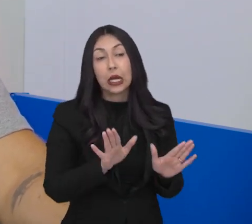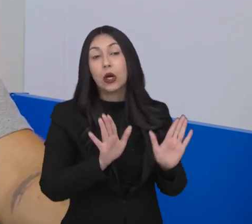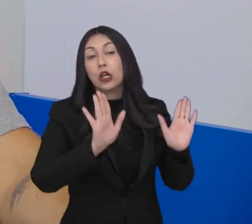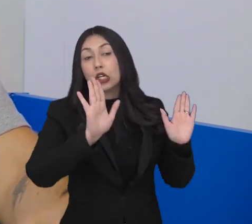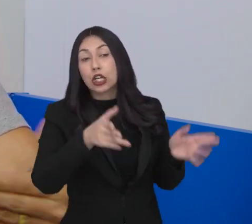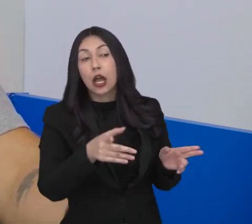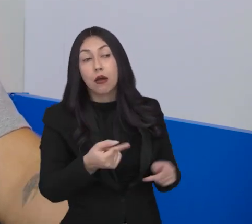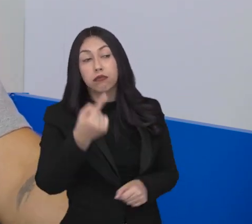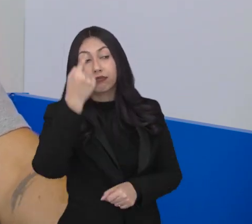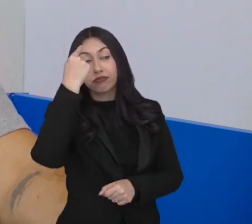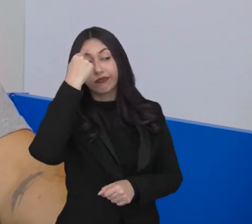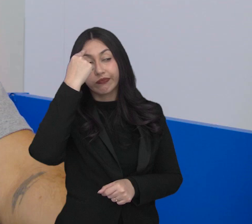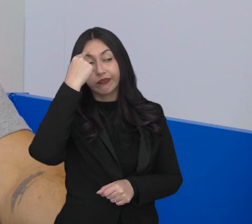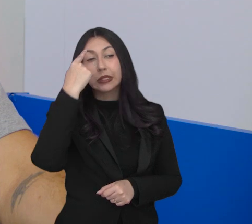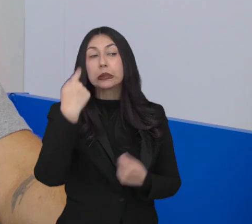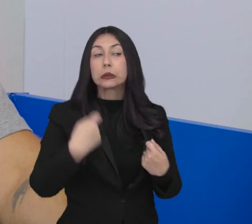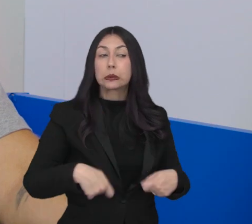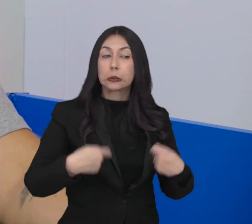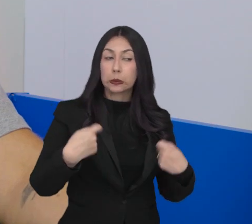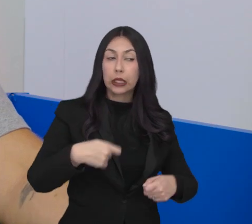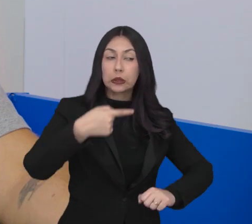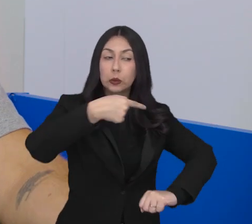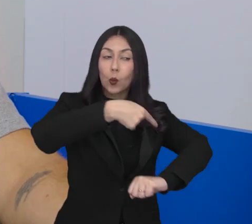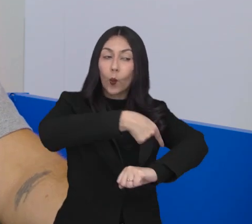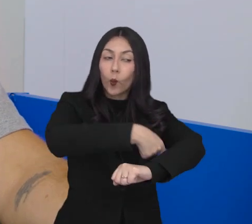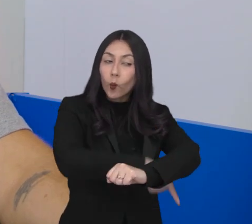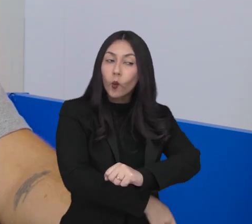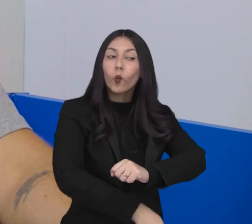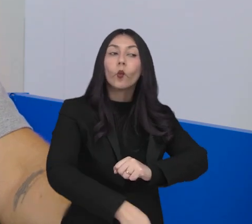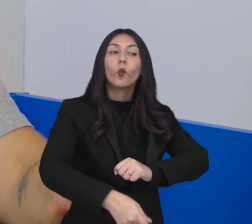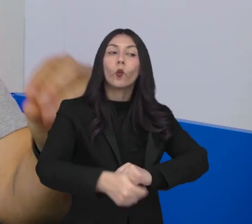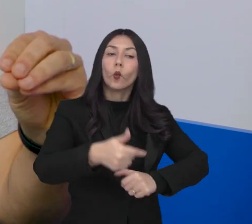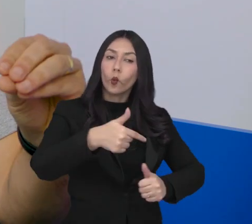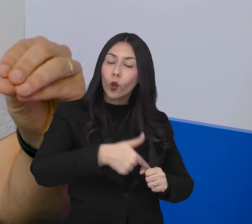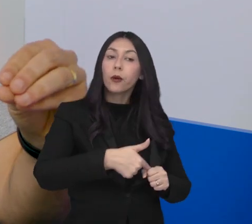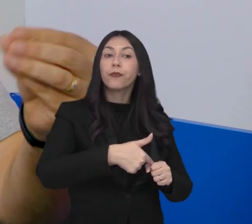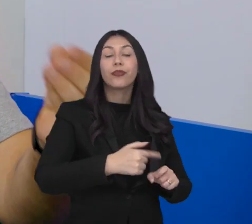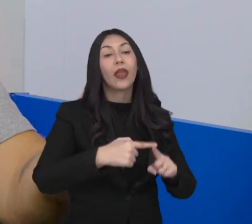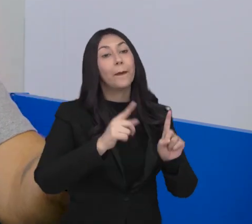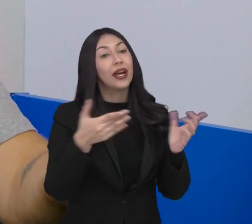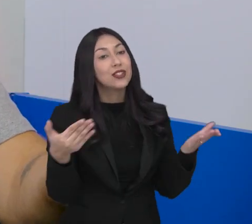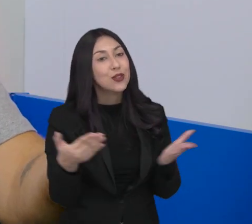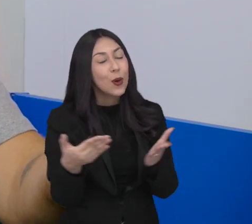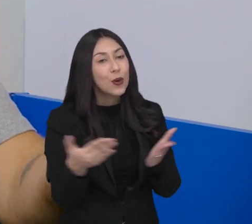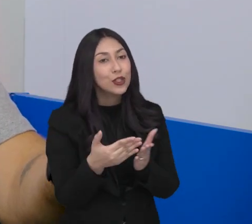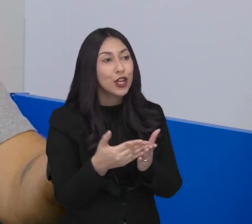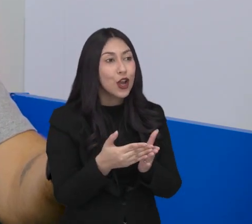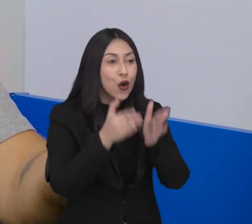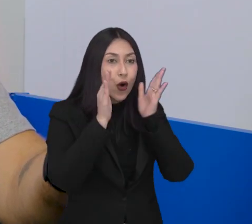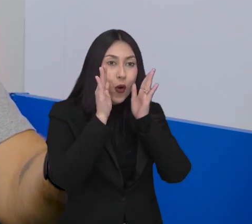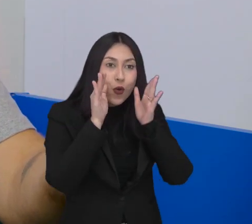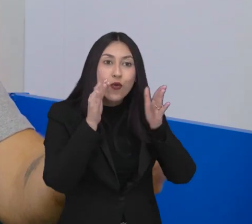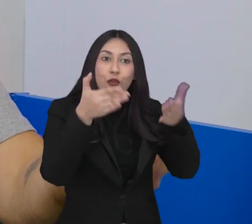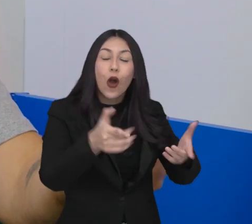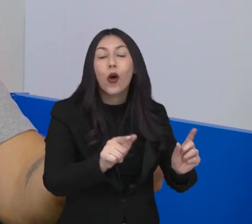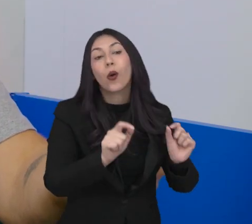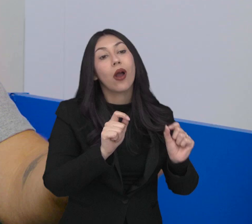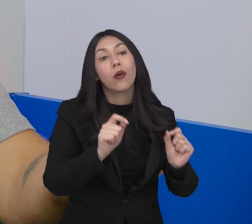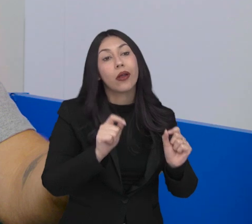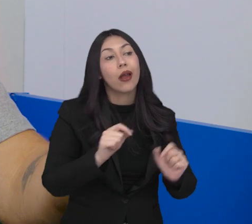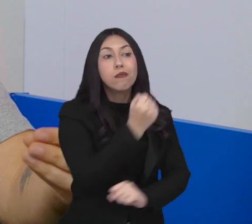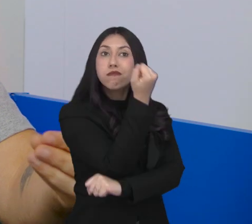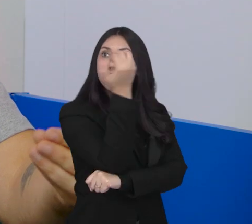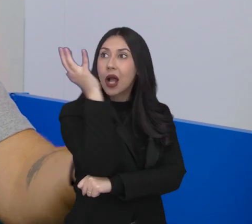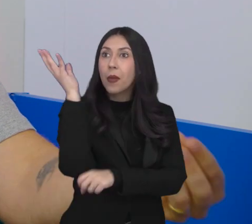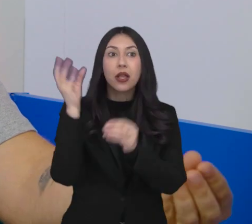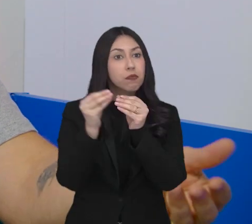radarzinho desse pensamento mais focado em combustíveis fósseis. Hoje em dia, a questão é do impacto ambiental. Então, pega, por exemplo, o